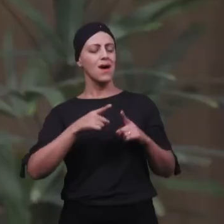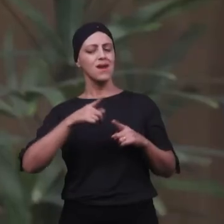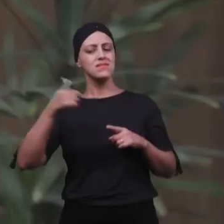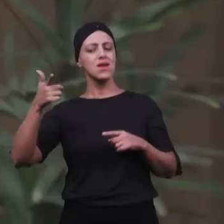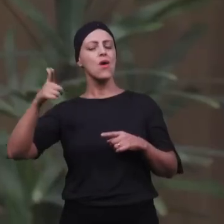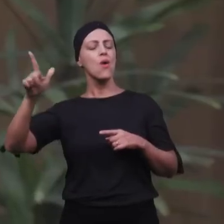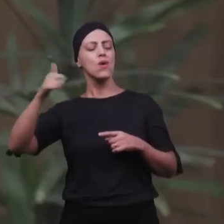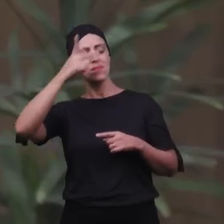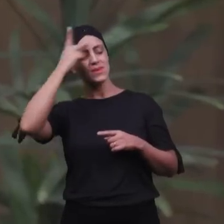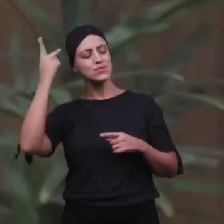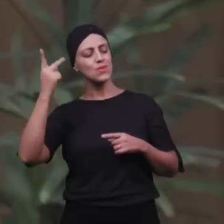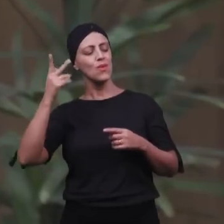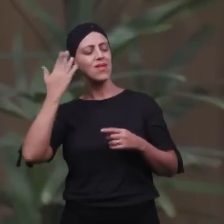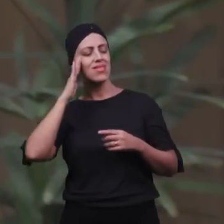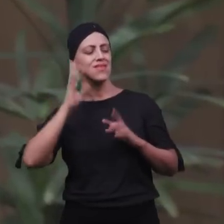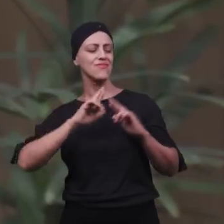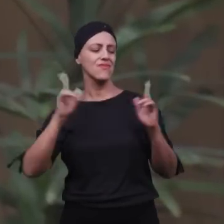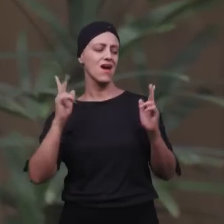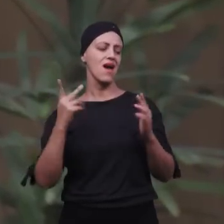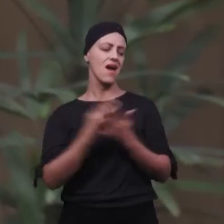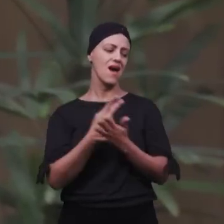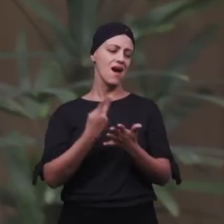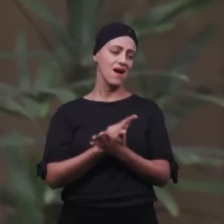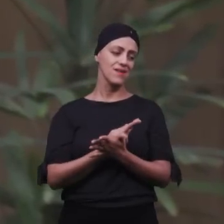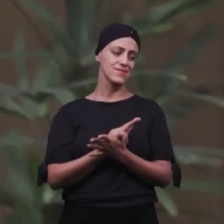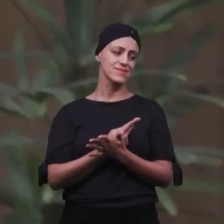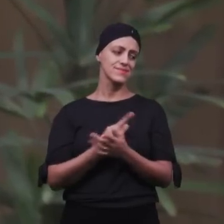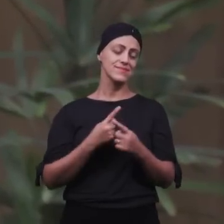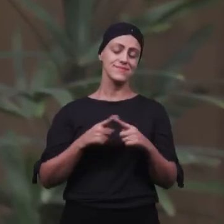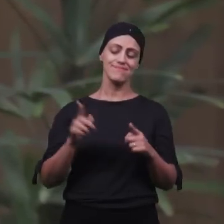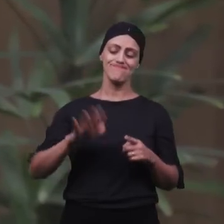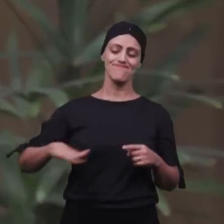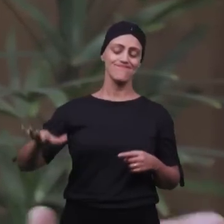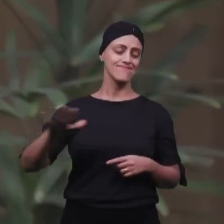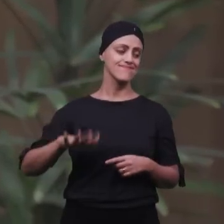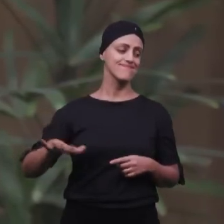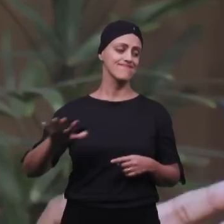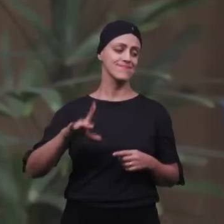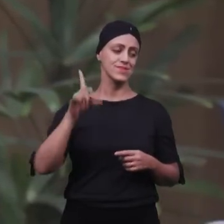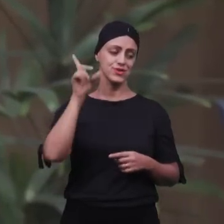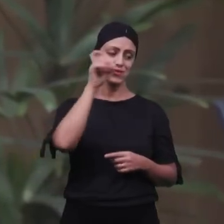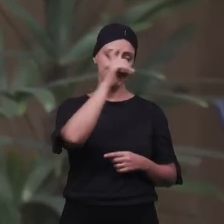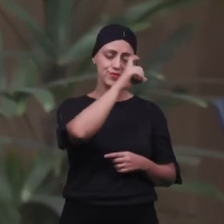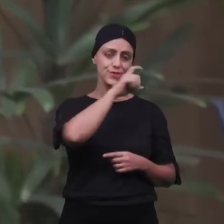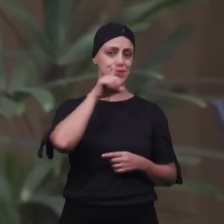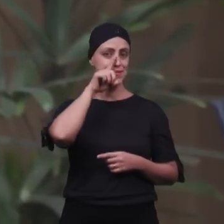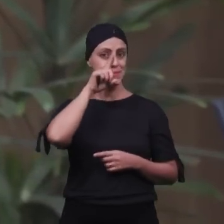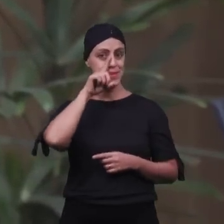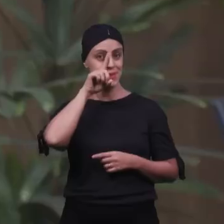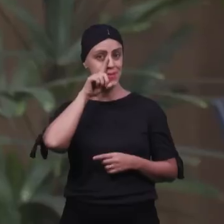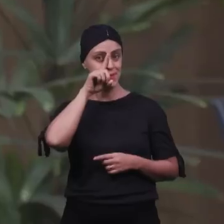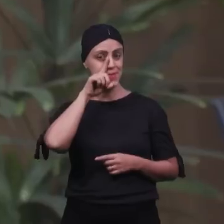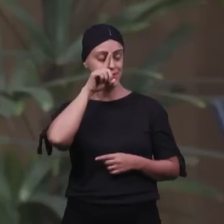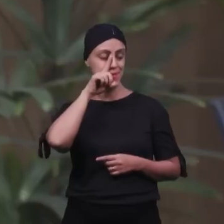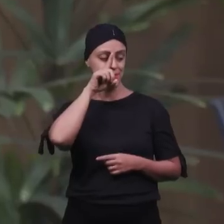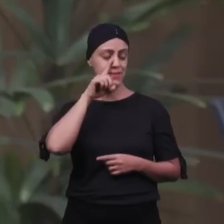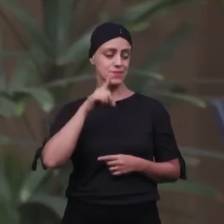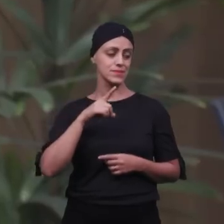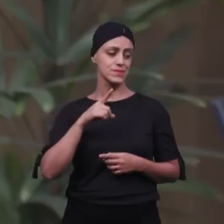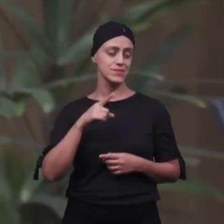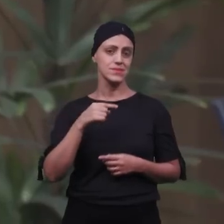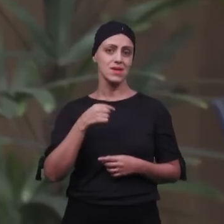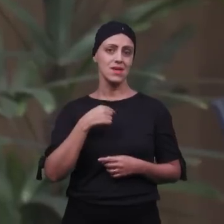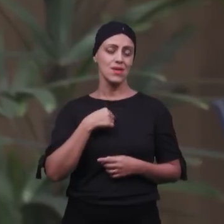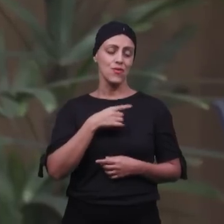parte. E por ser uma área que requer bastante cuidados com relação à segurança, ele diz assim, eu temi pela